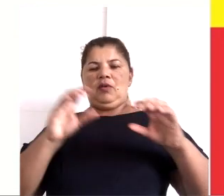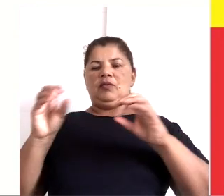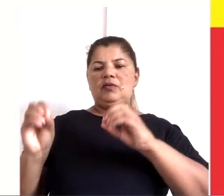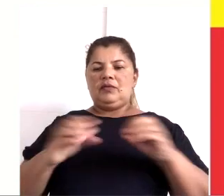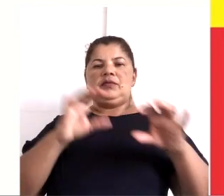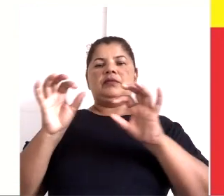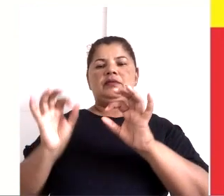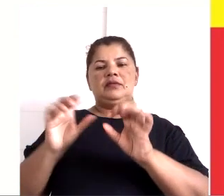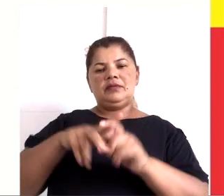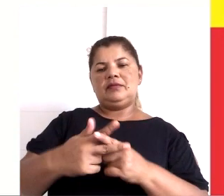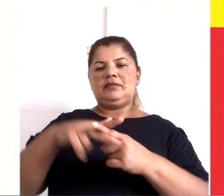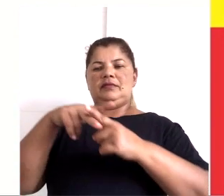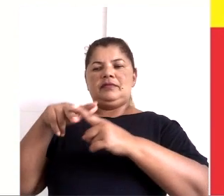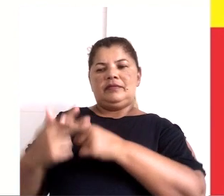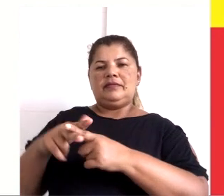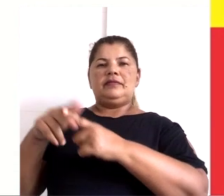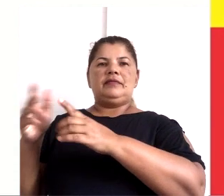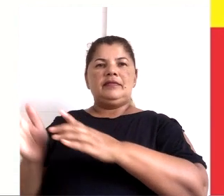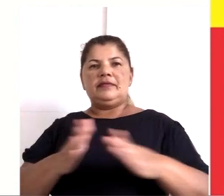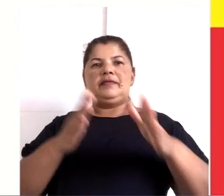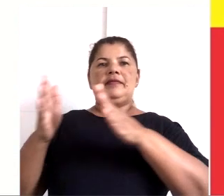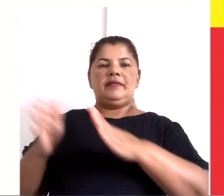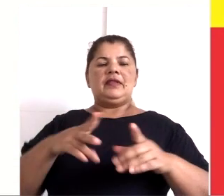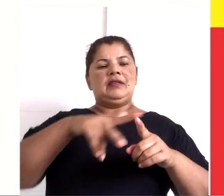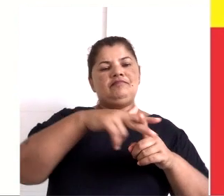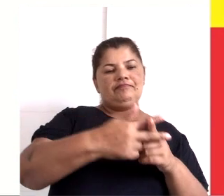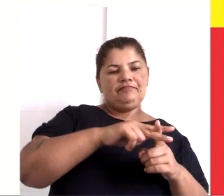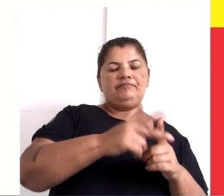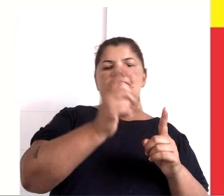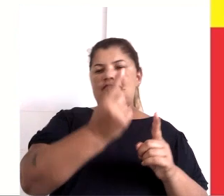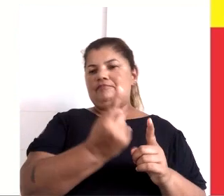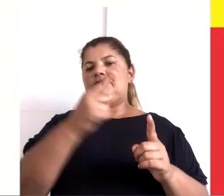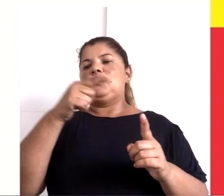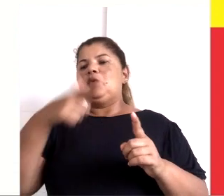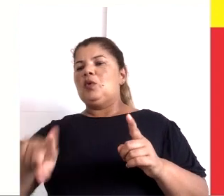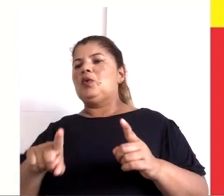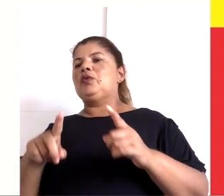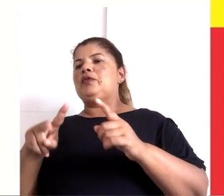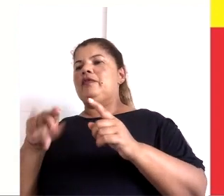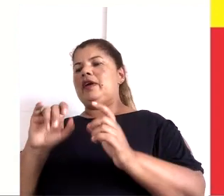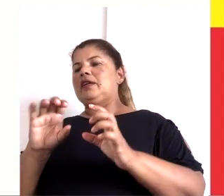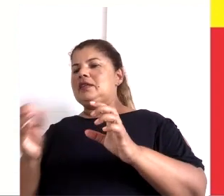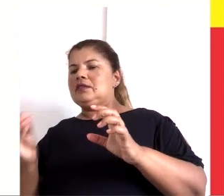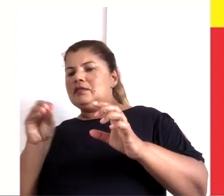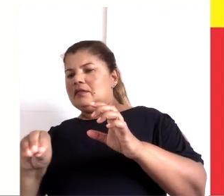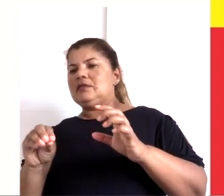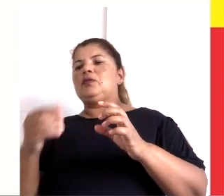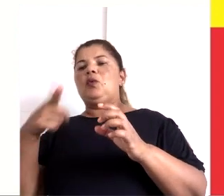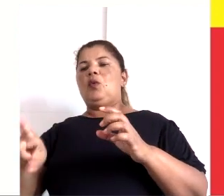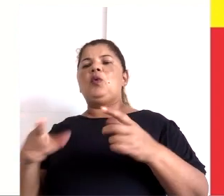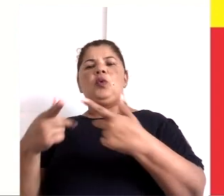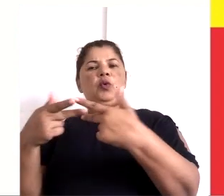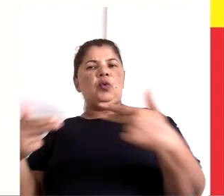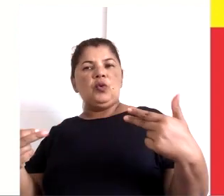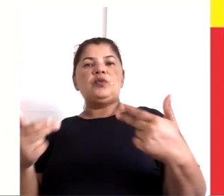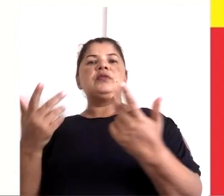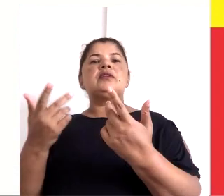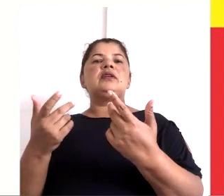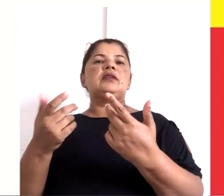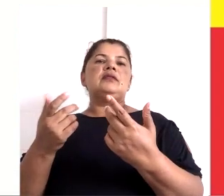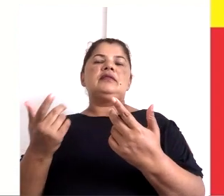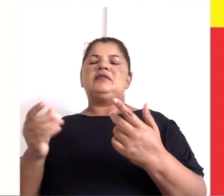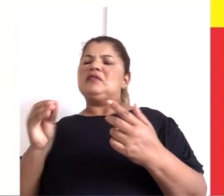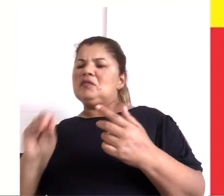aí tem a sua função. Enquanto um aperta o parafuso, o outro aí vai adicionando alguma outra peça, adicionando a